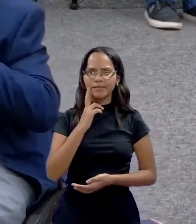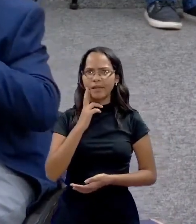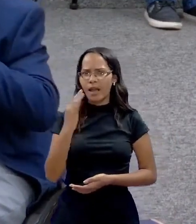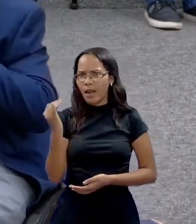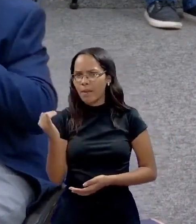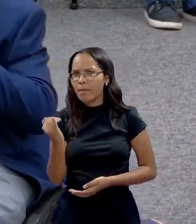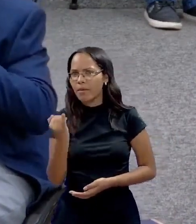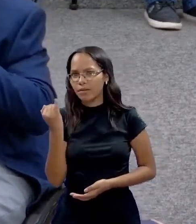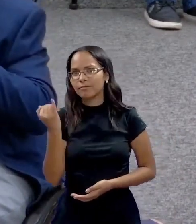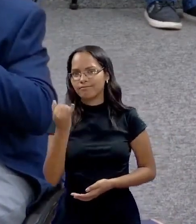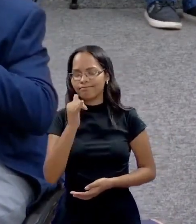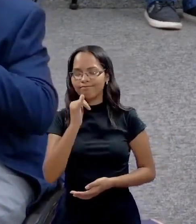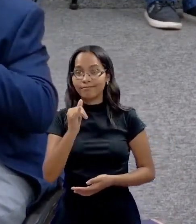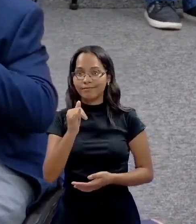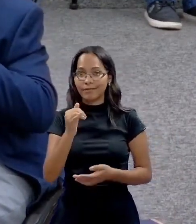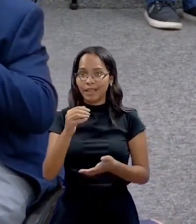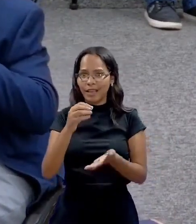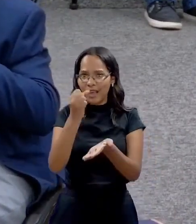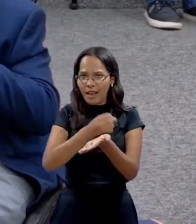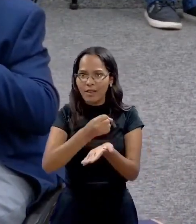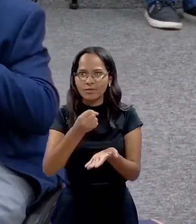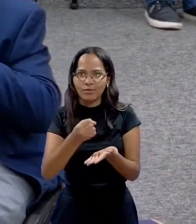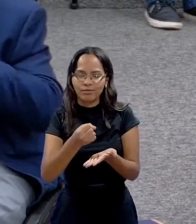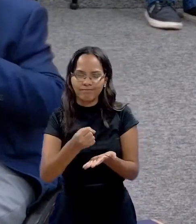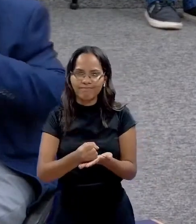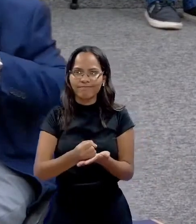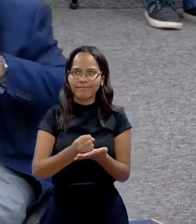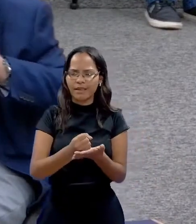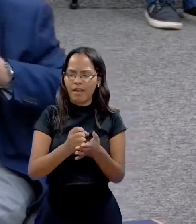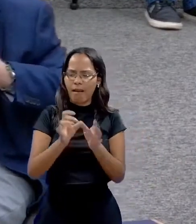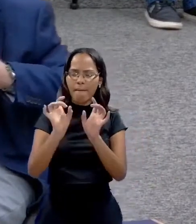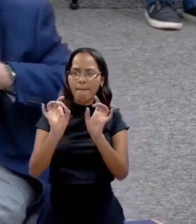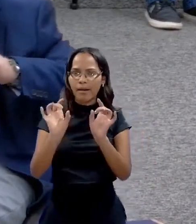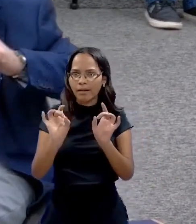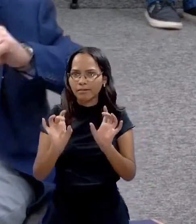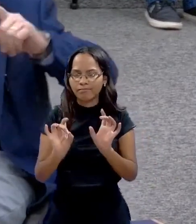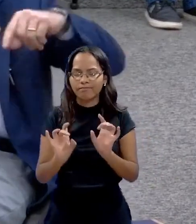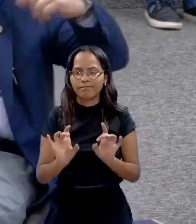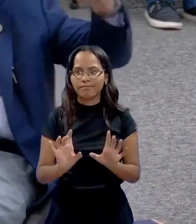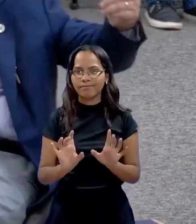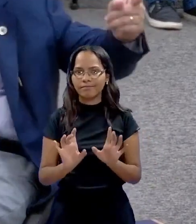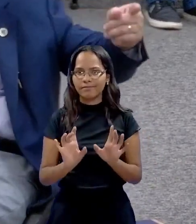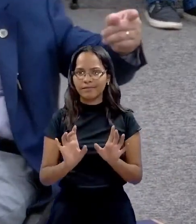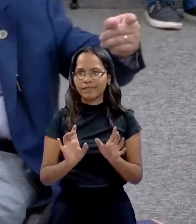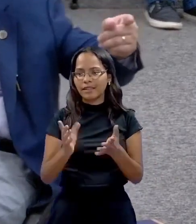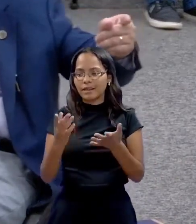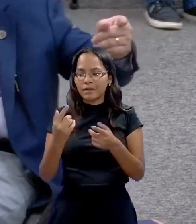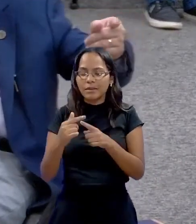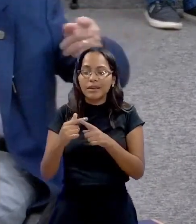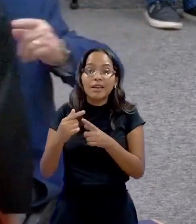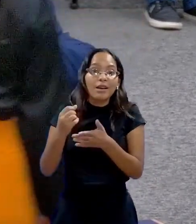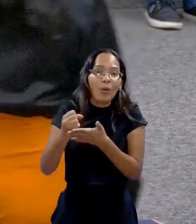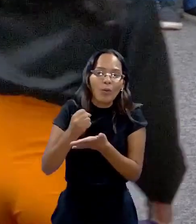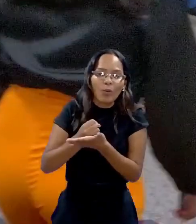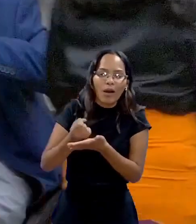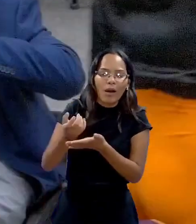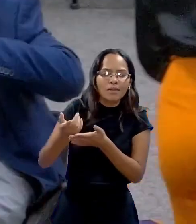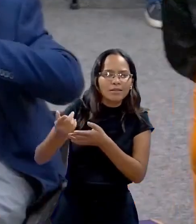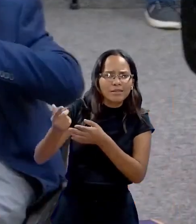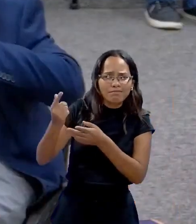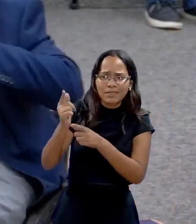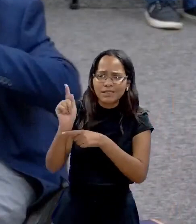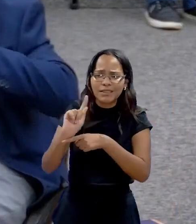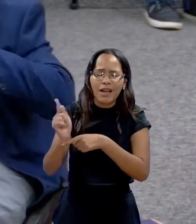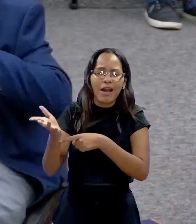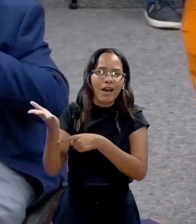que esses contratos de tomada de contas especial, ele se trata de contratos das gestões anteriores, não é da gestão